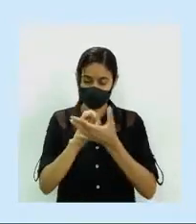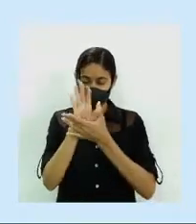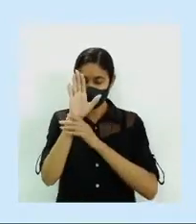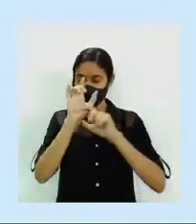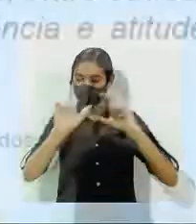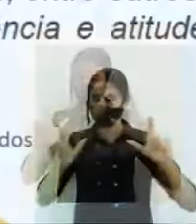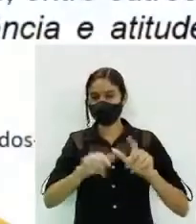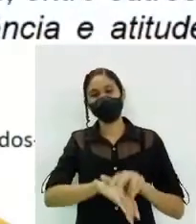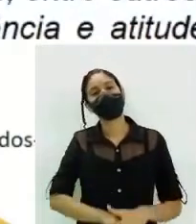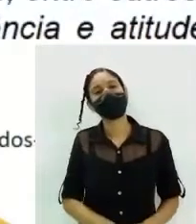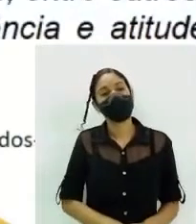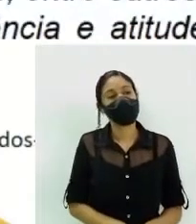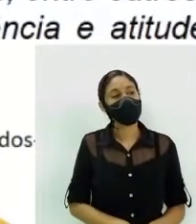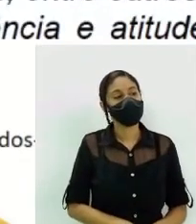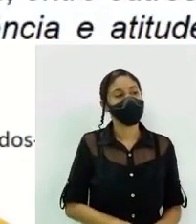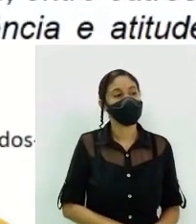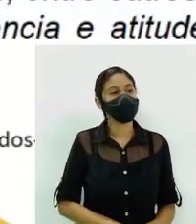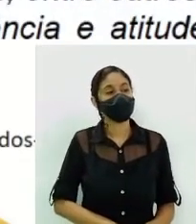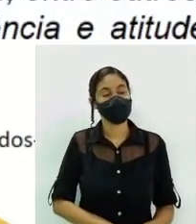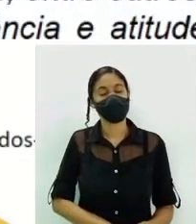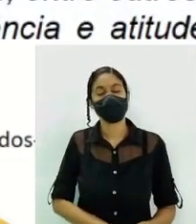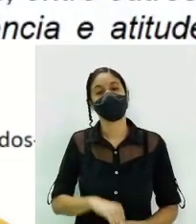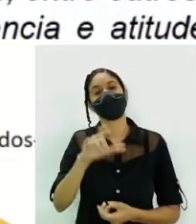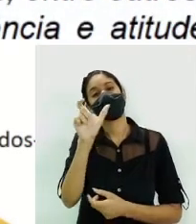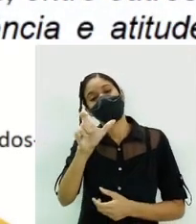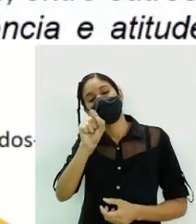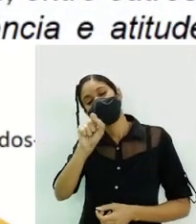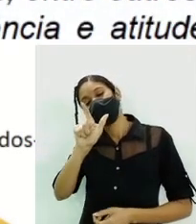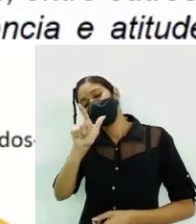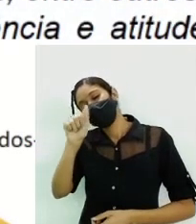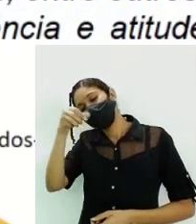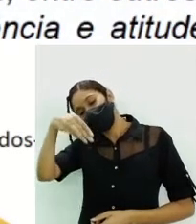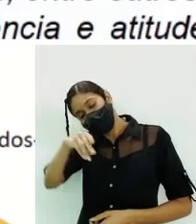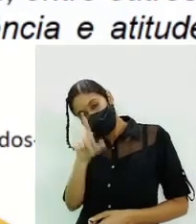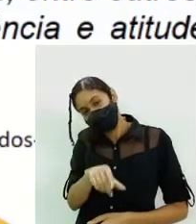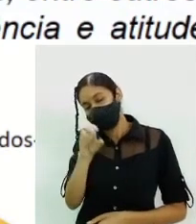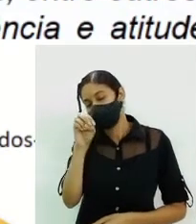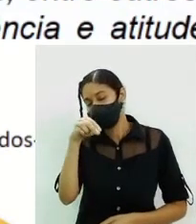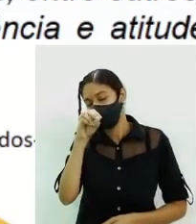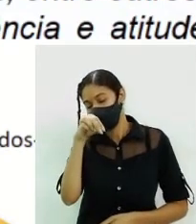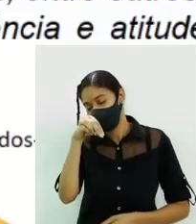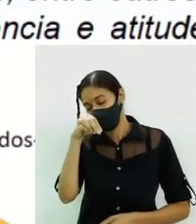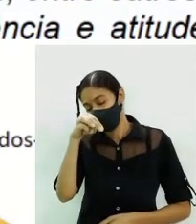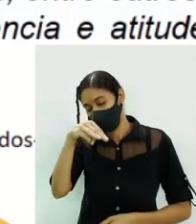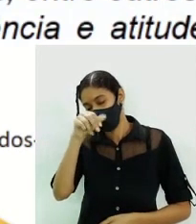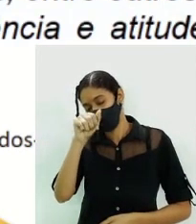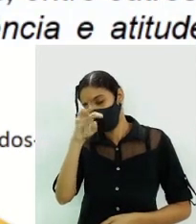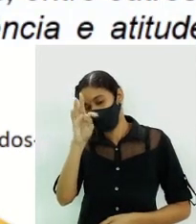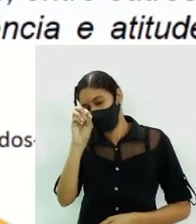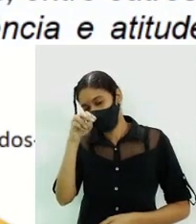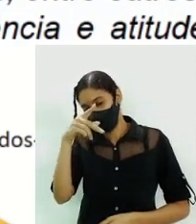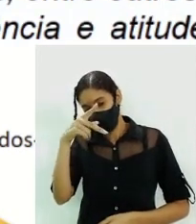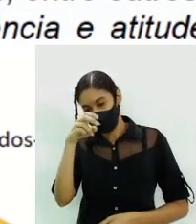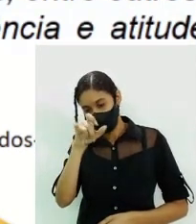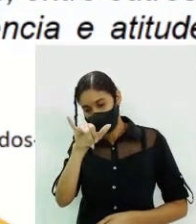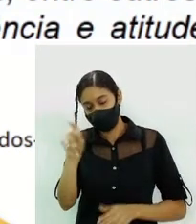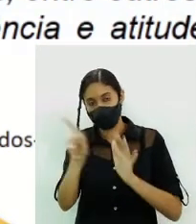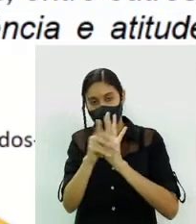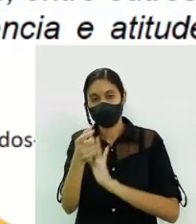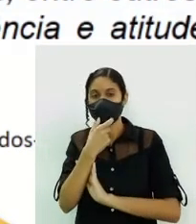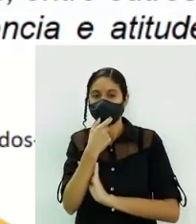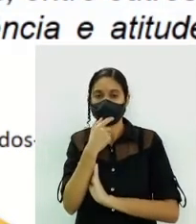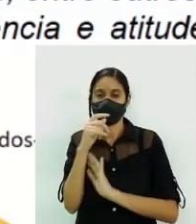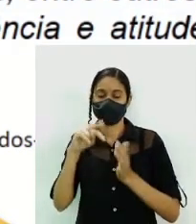slide? A palavra slam é uma onomatopeia de língua inglesa, que representa